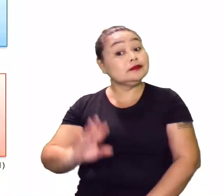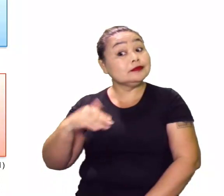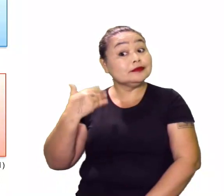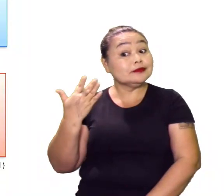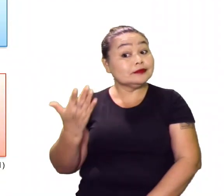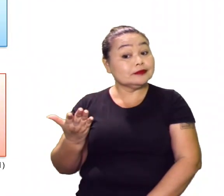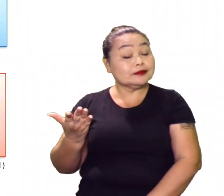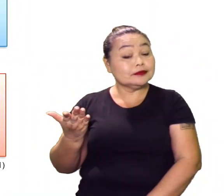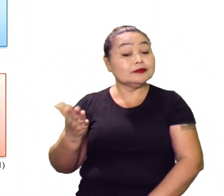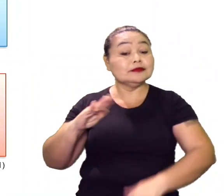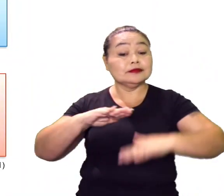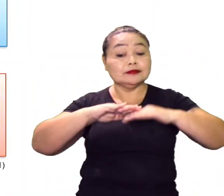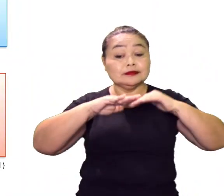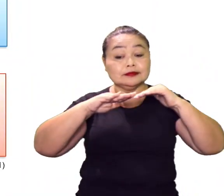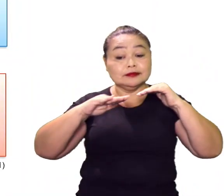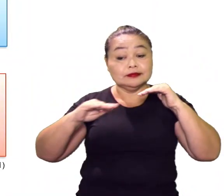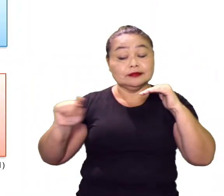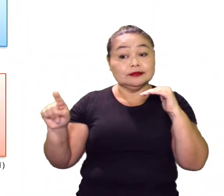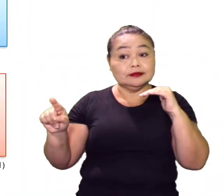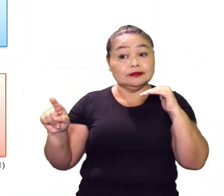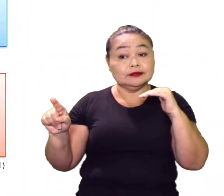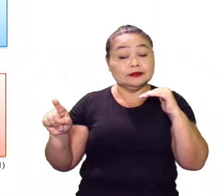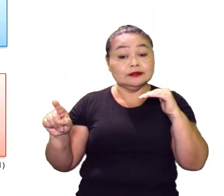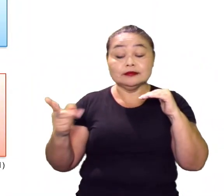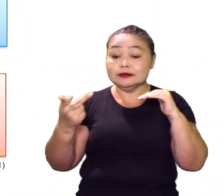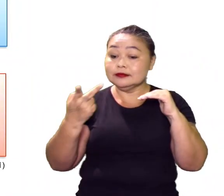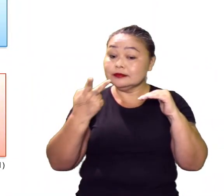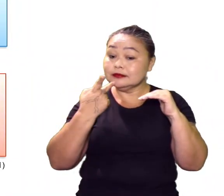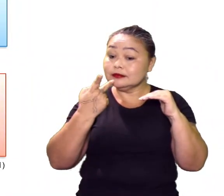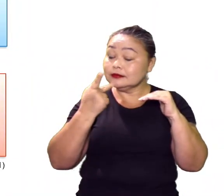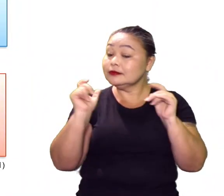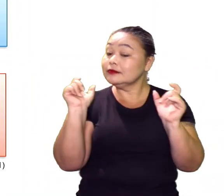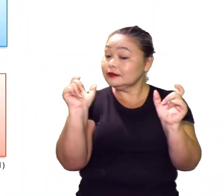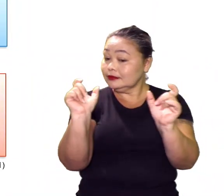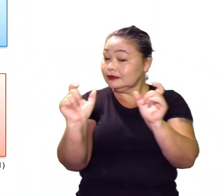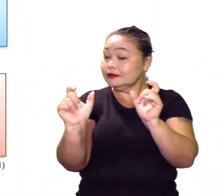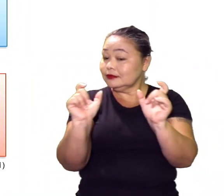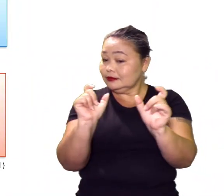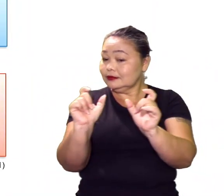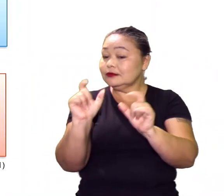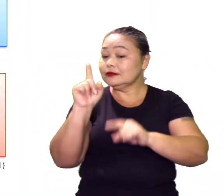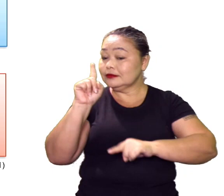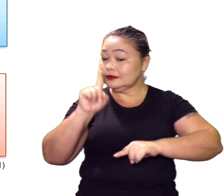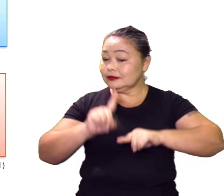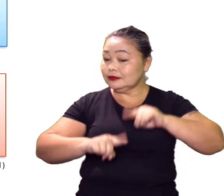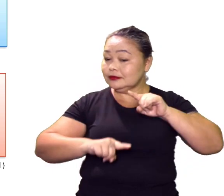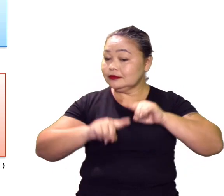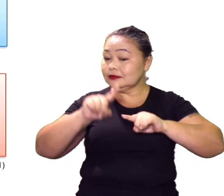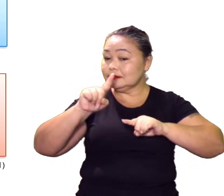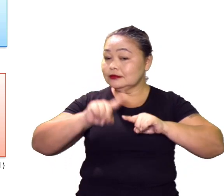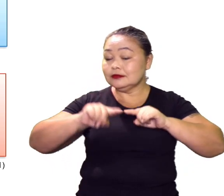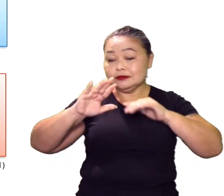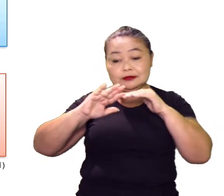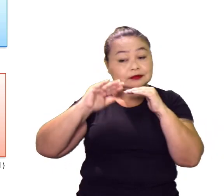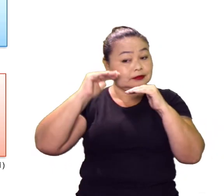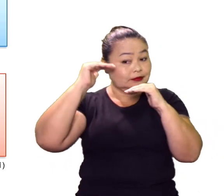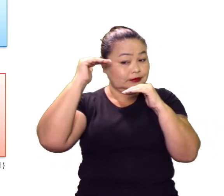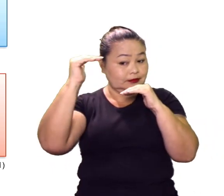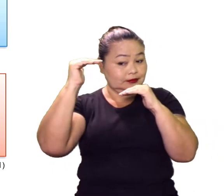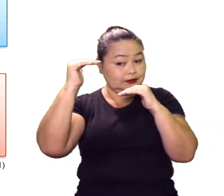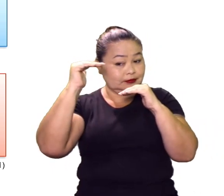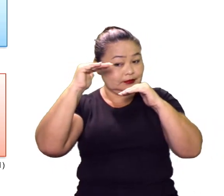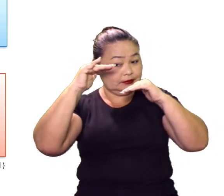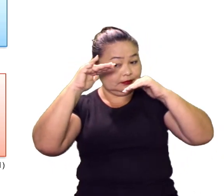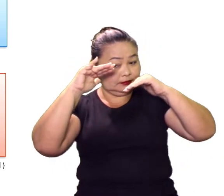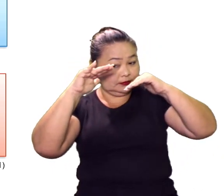é isso, essa bacia sedimentar, como o próprio nome diz, ela vem trazendo materiais de áreas mais altas e